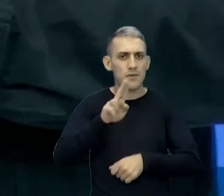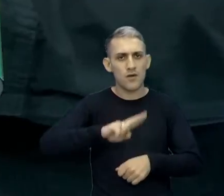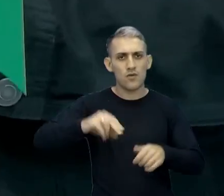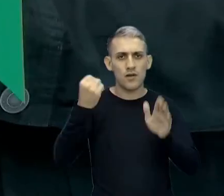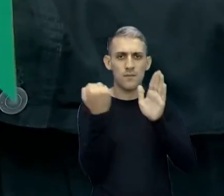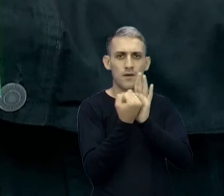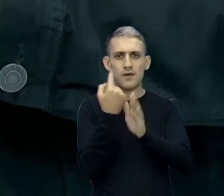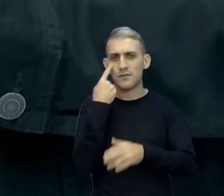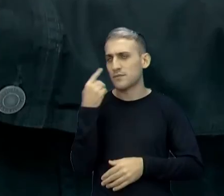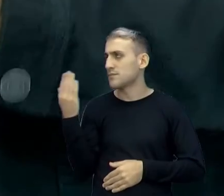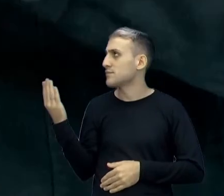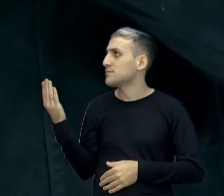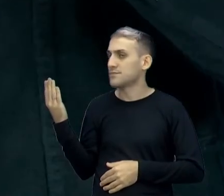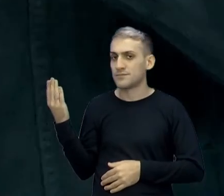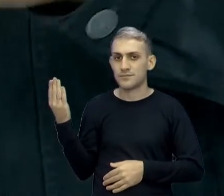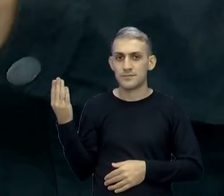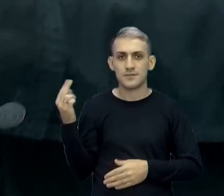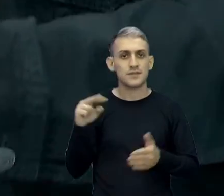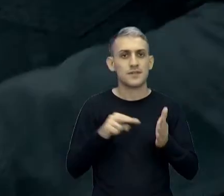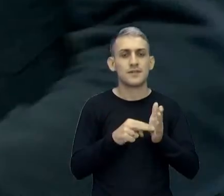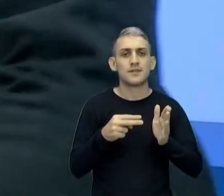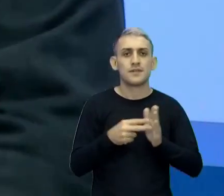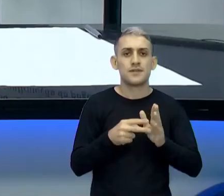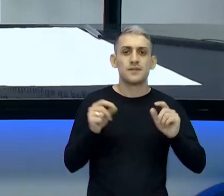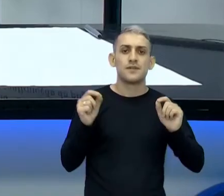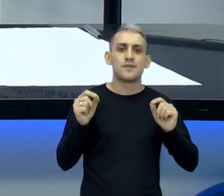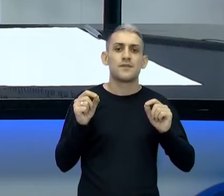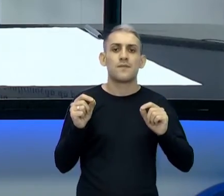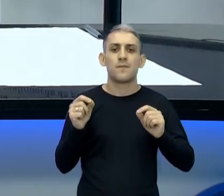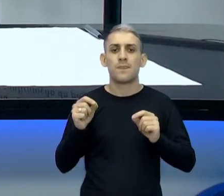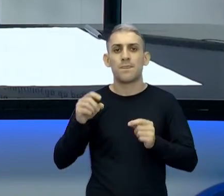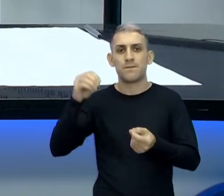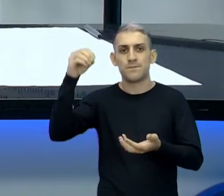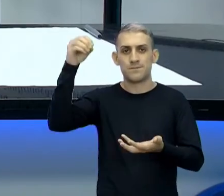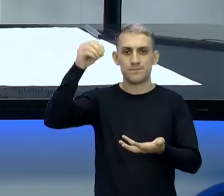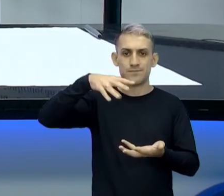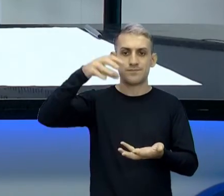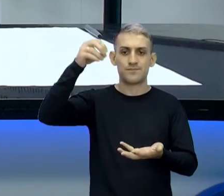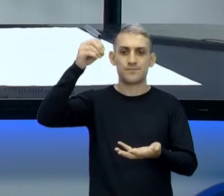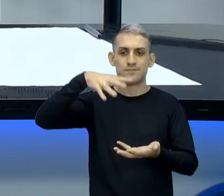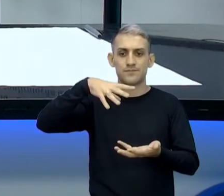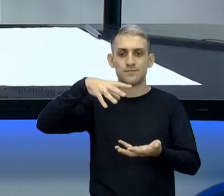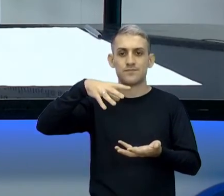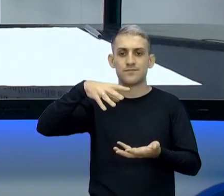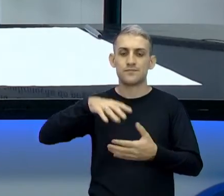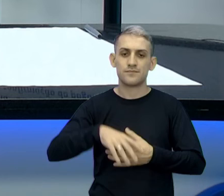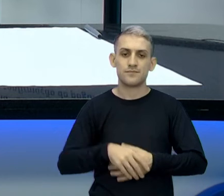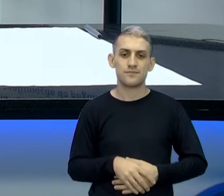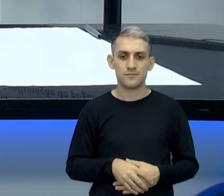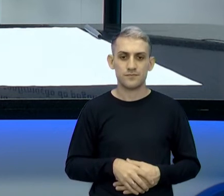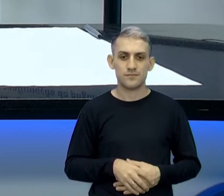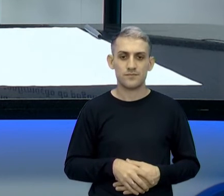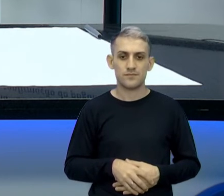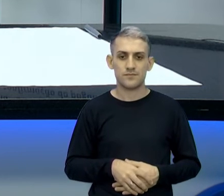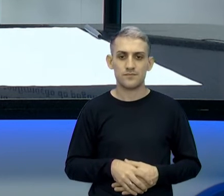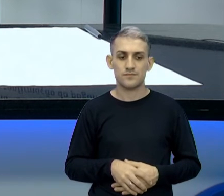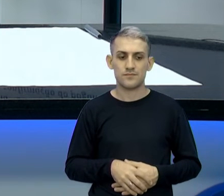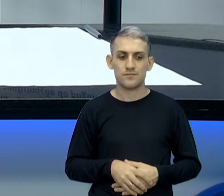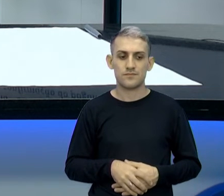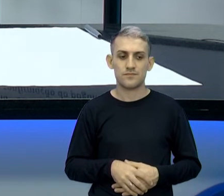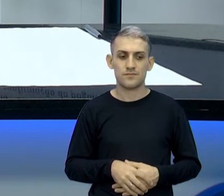do fluxograma, tá? Que seria o quê? Imprima, né? Imprima